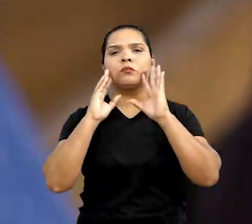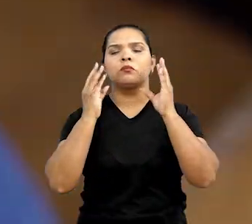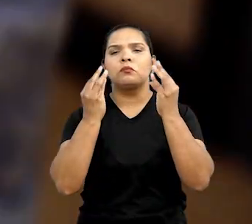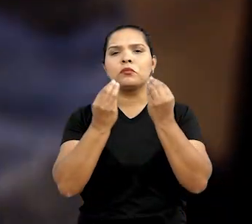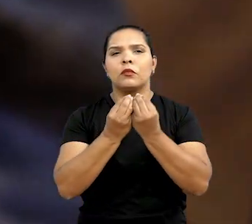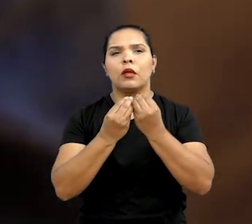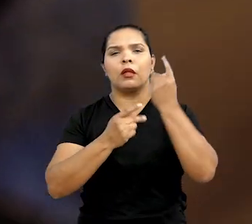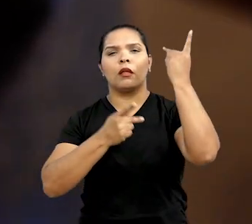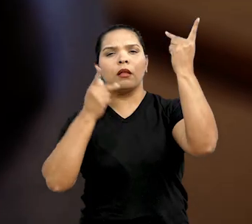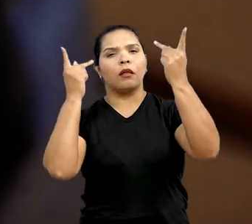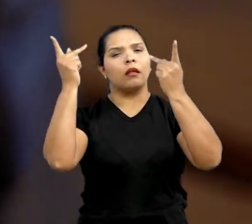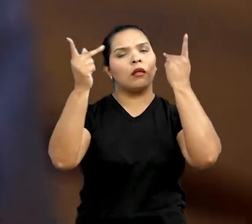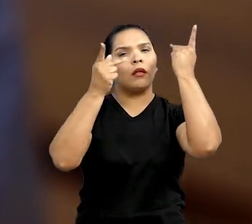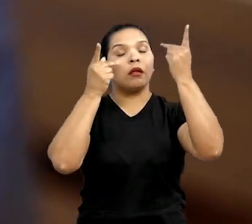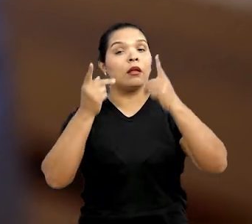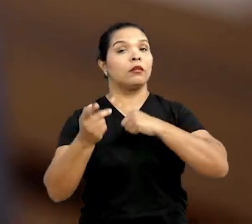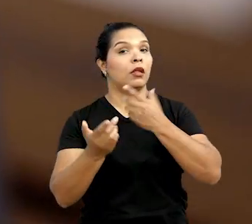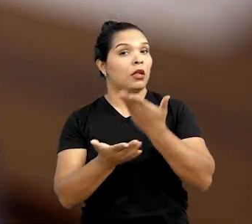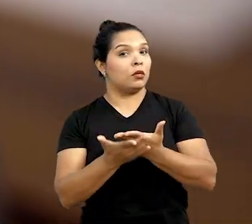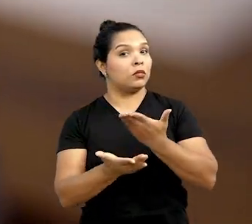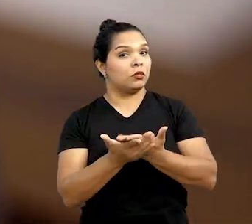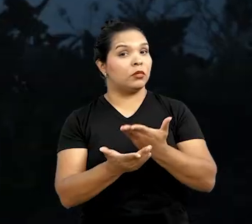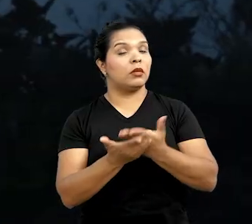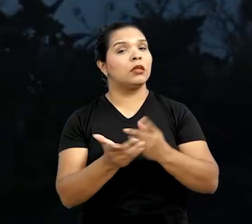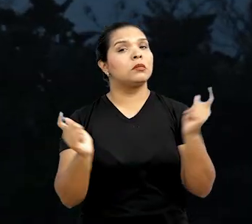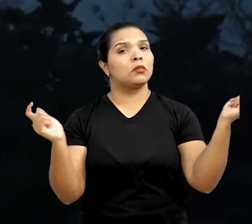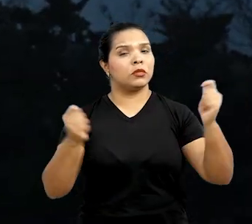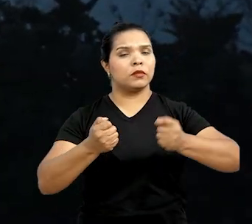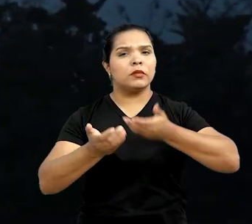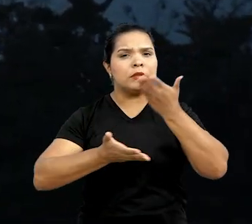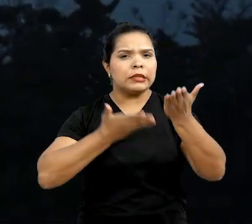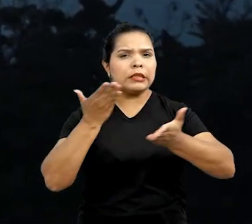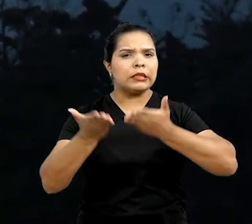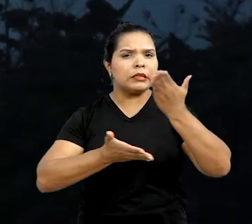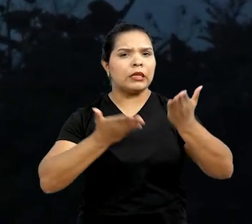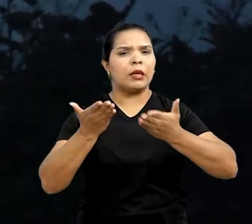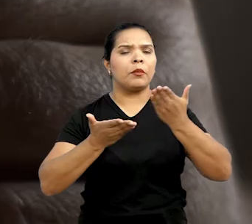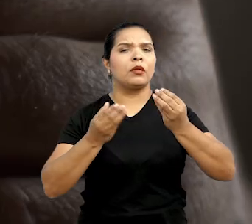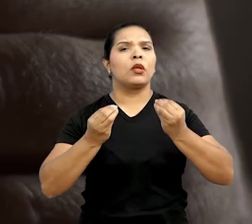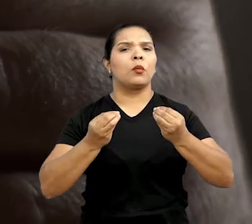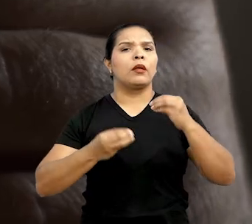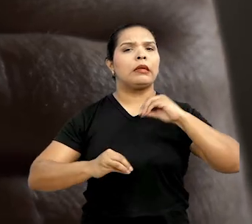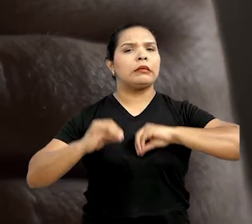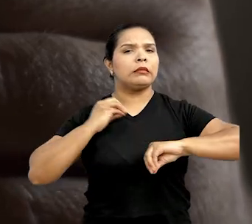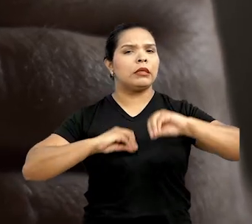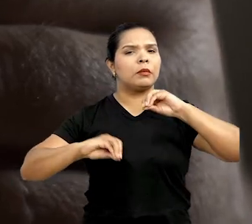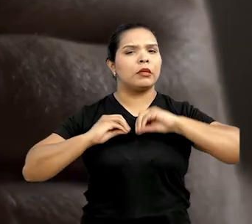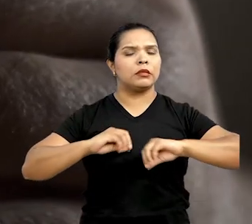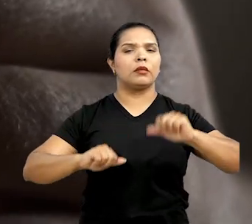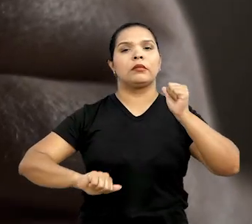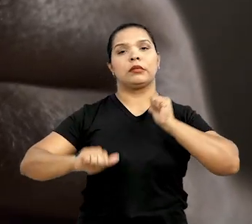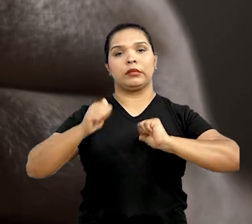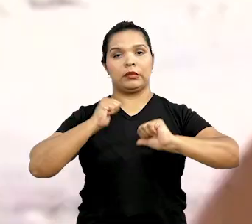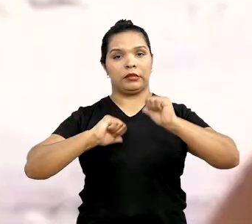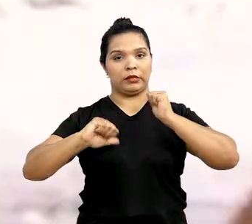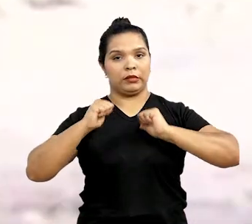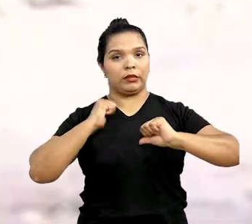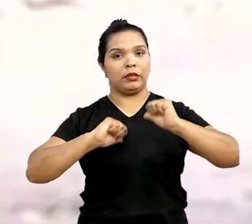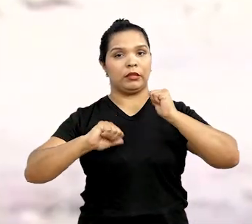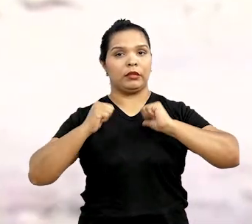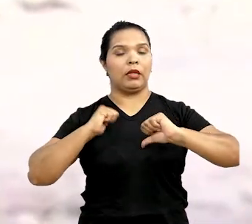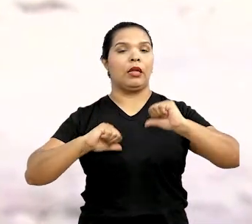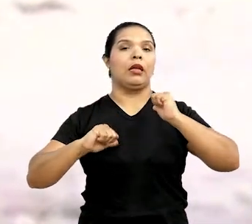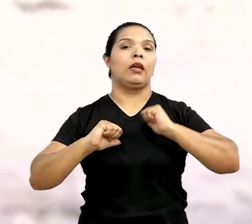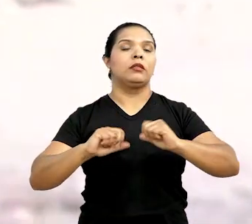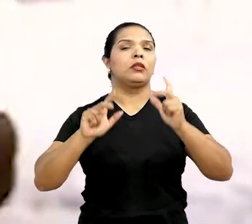Substâncias psicodélicas têm sido estudadas como possíveis tratamentos para patologias como depressão e ansiedade. Comuns